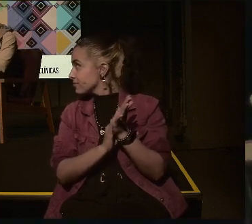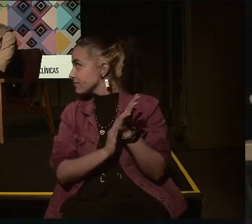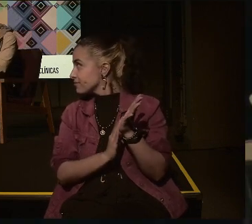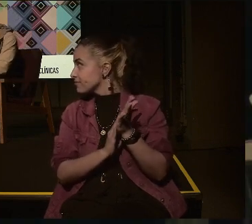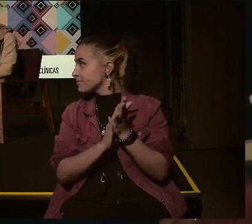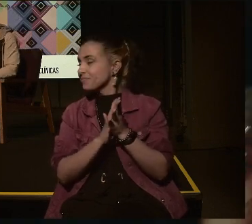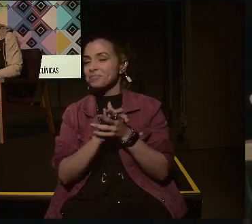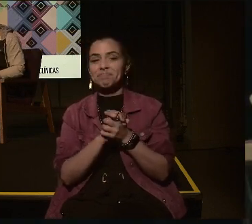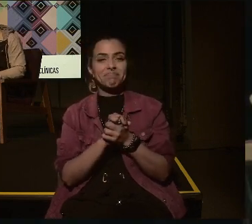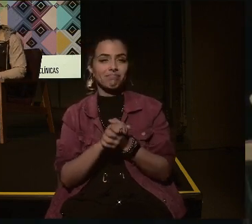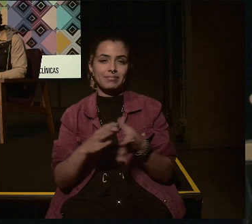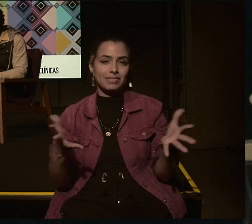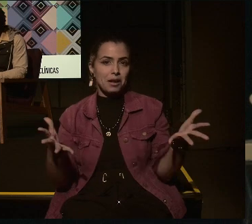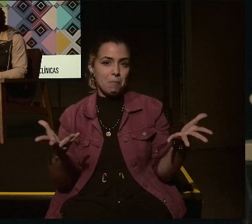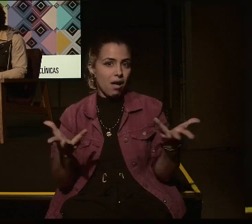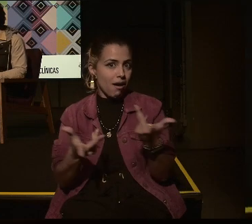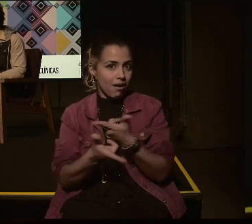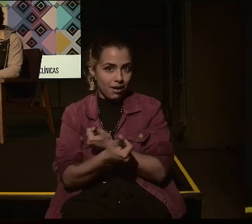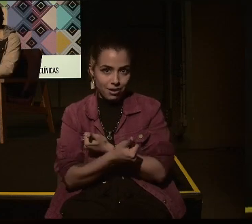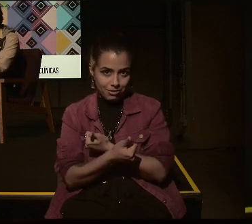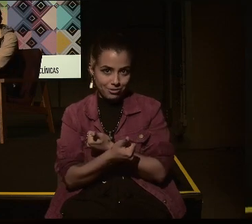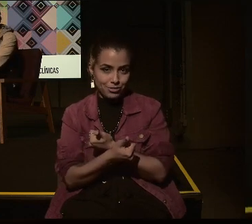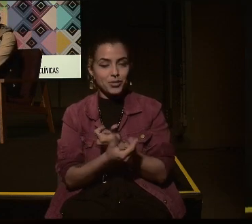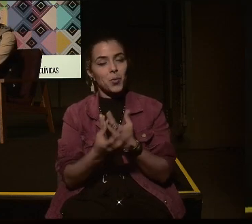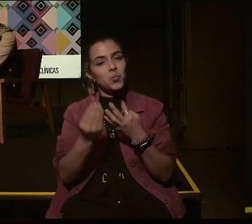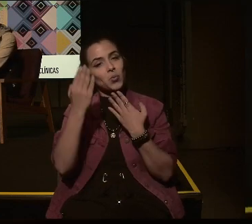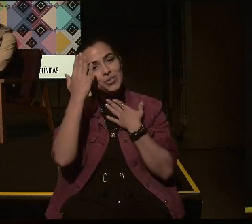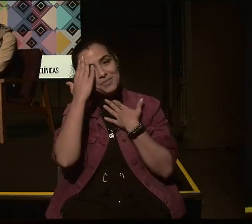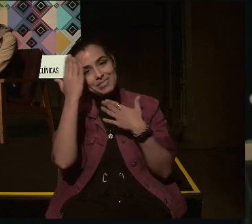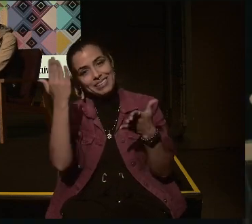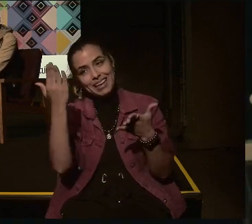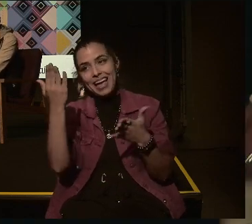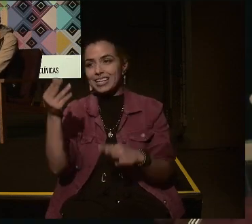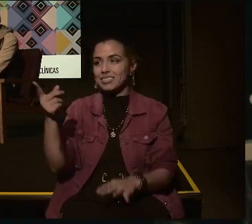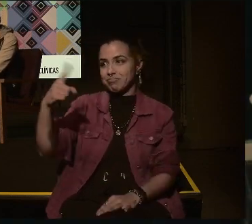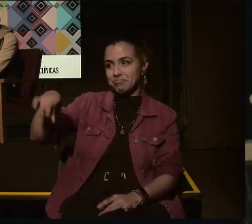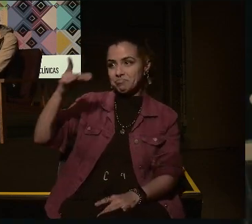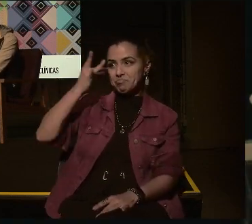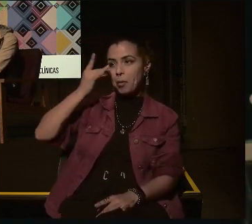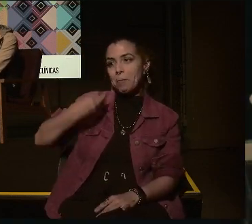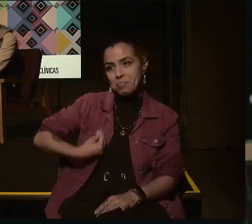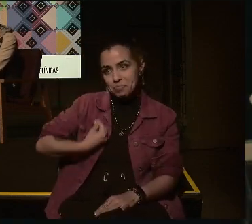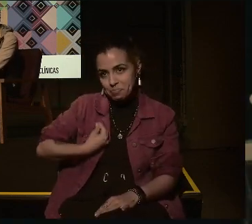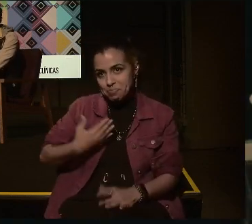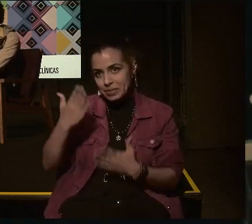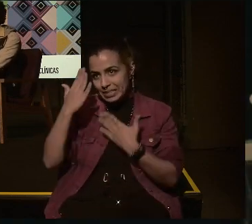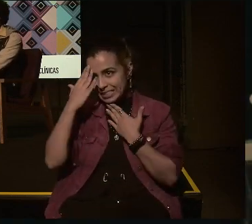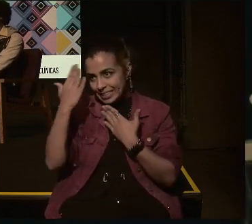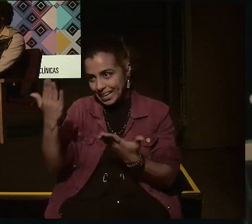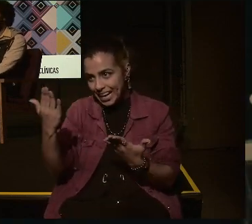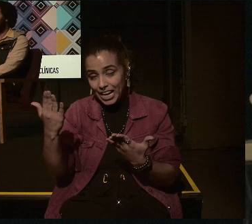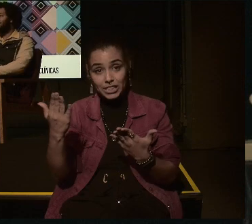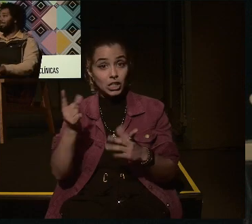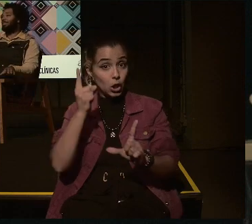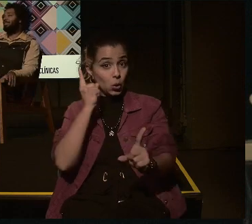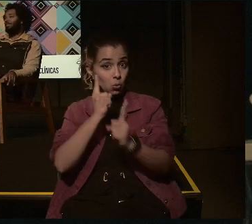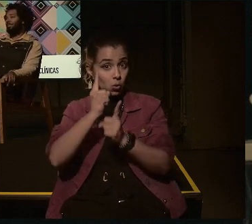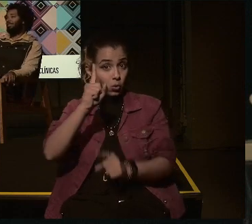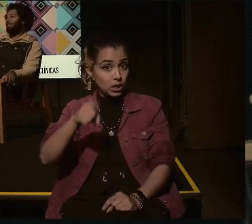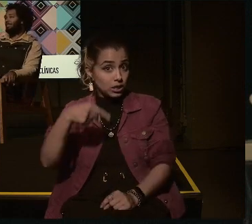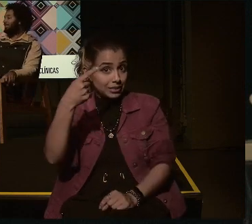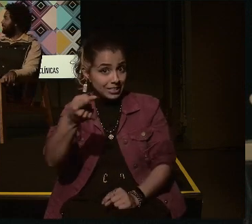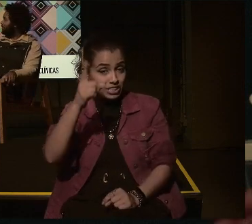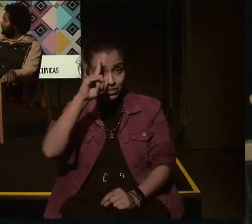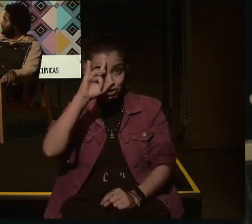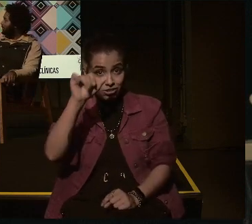Maravilhoso, Emiliano. Muito obrigada. Gente, obrigada pela presença. Ficamos muito felizes com hoje. E nosso próximo encontro vai ser